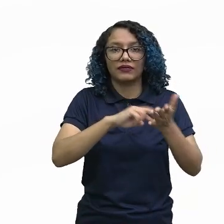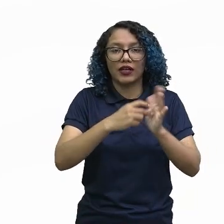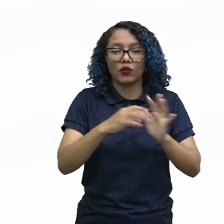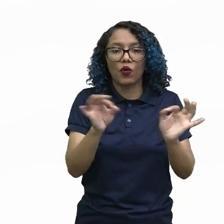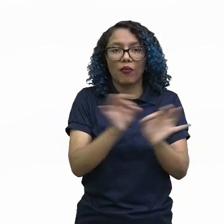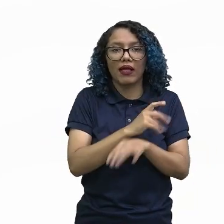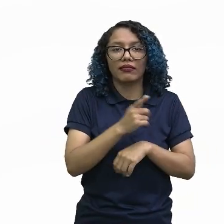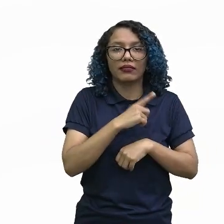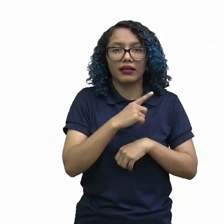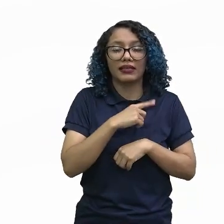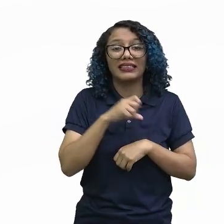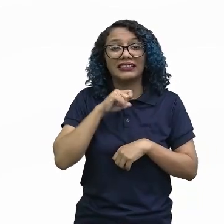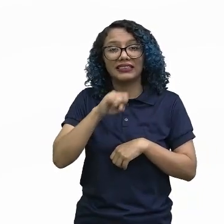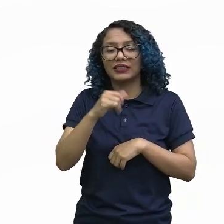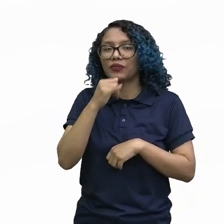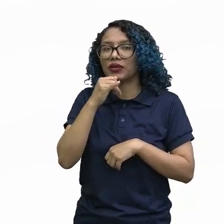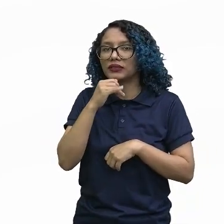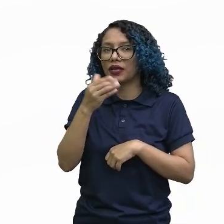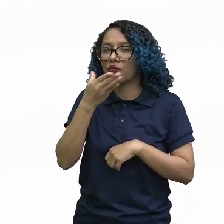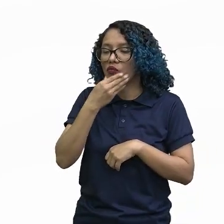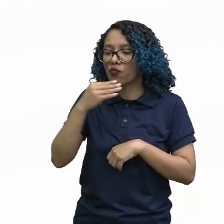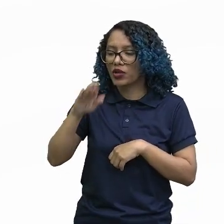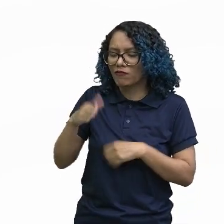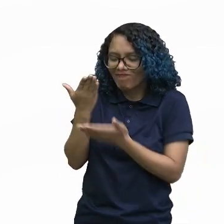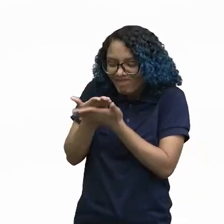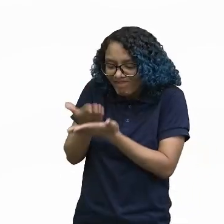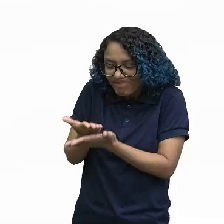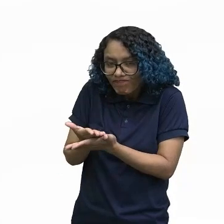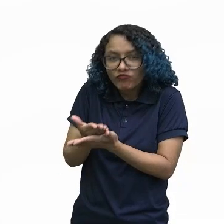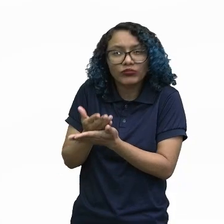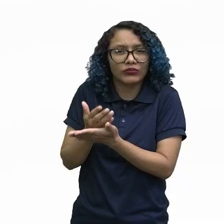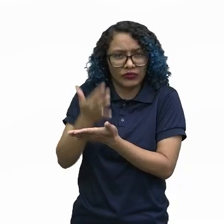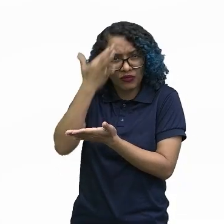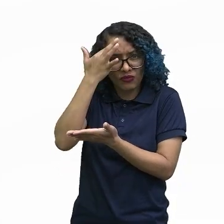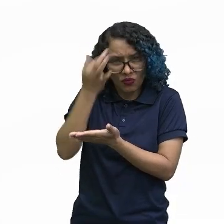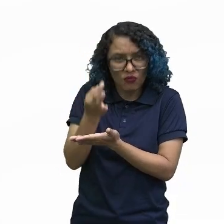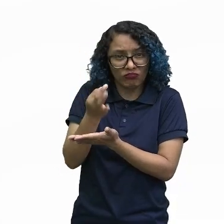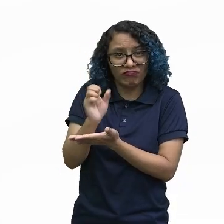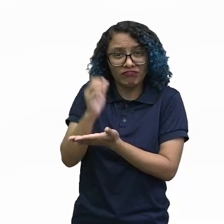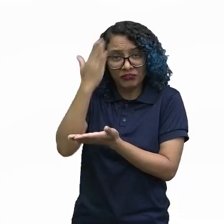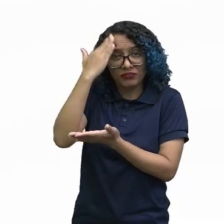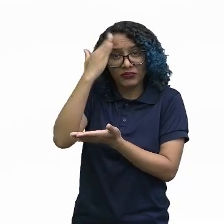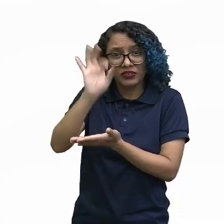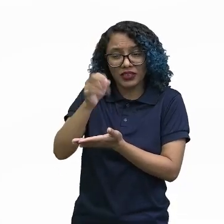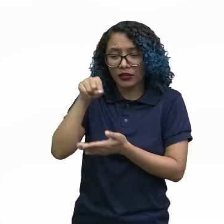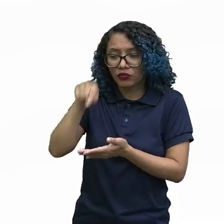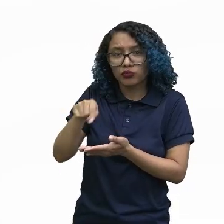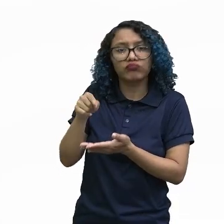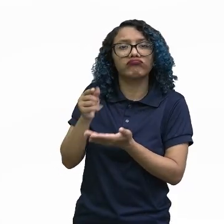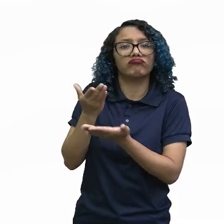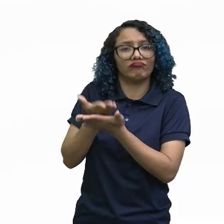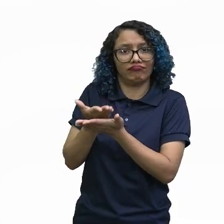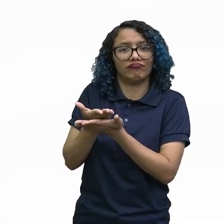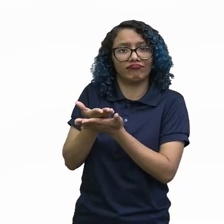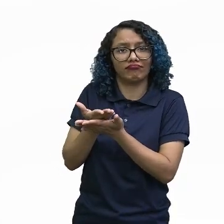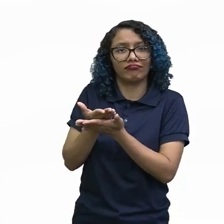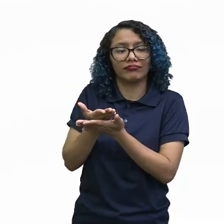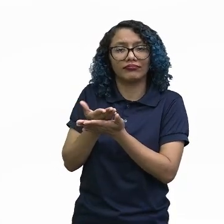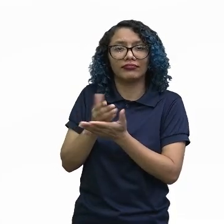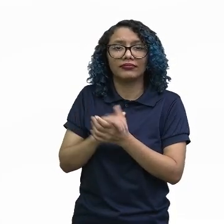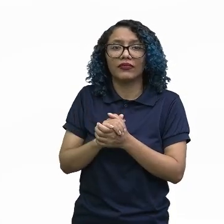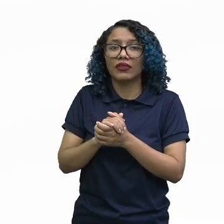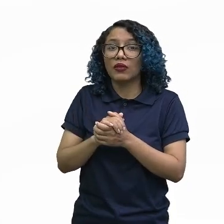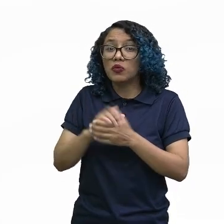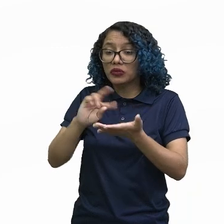estudou bastante, todo mundo vai entender, né, que ele estudou e o sentido da oração